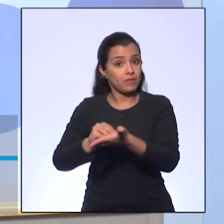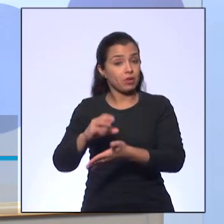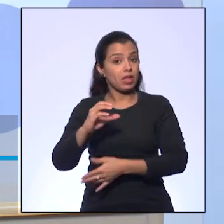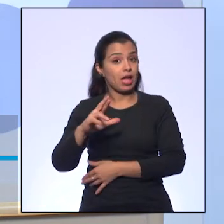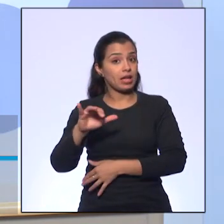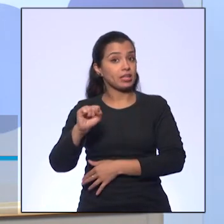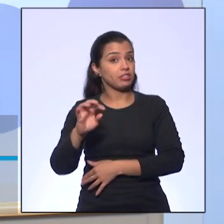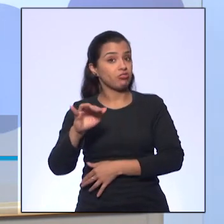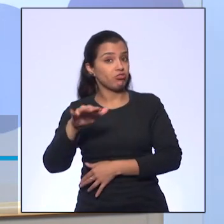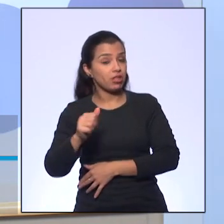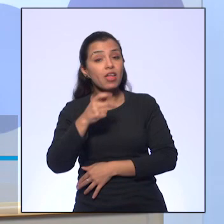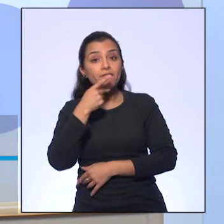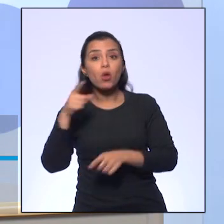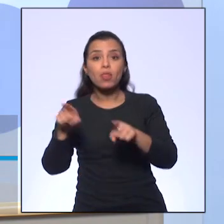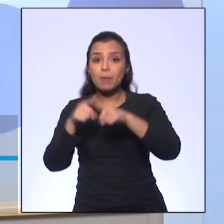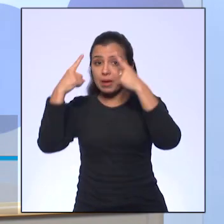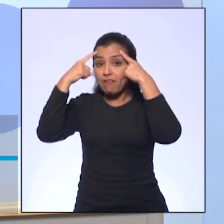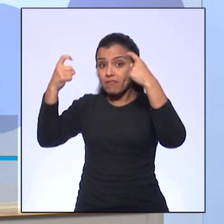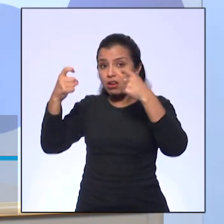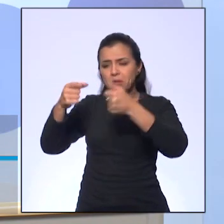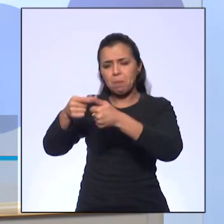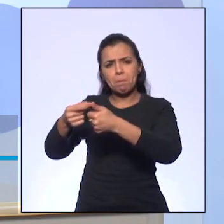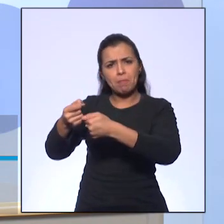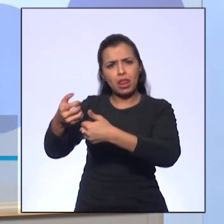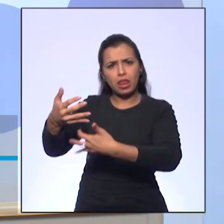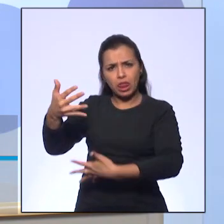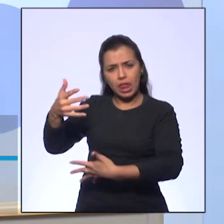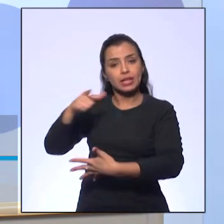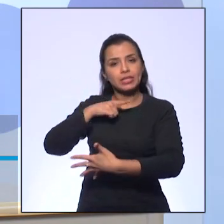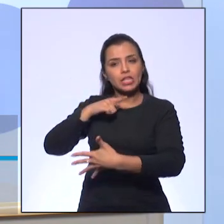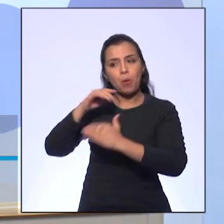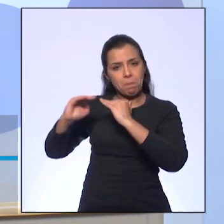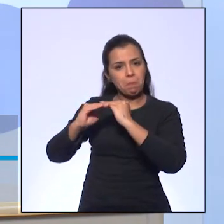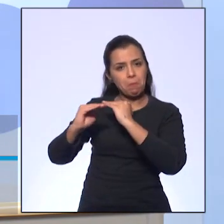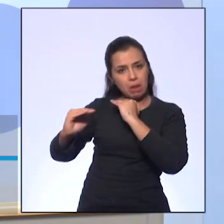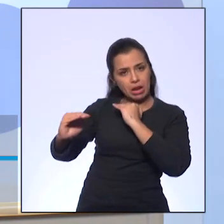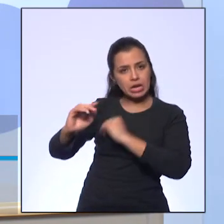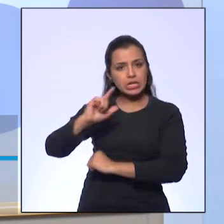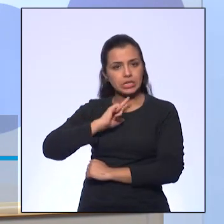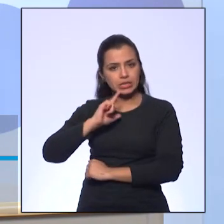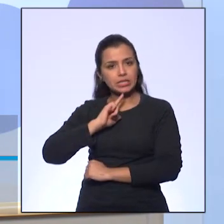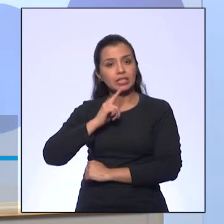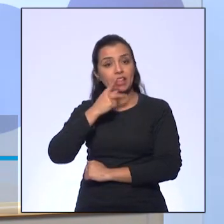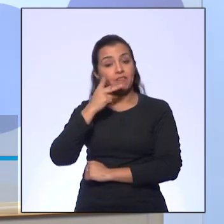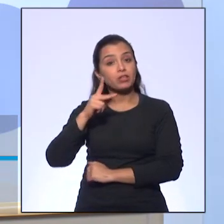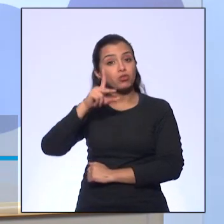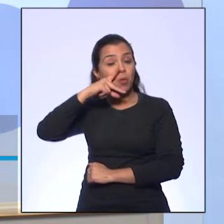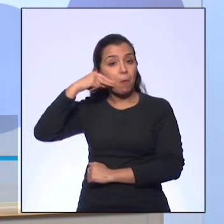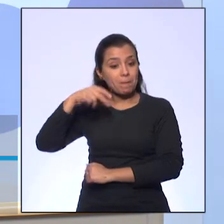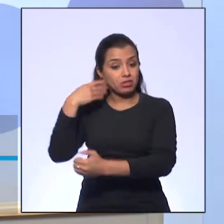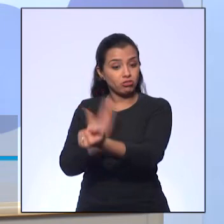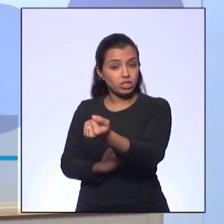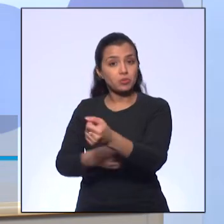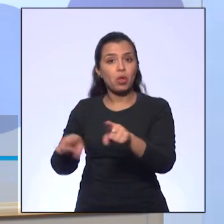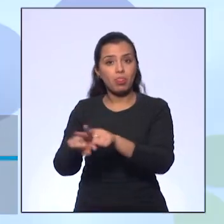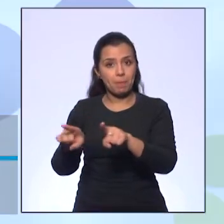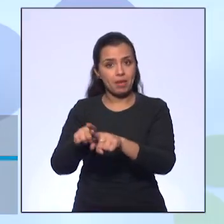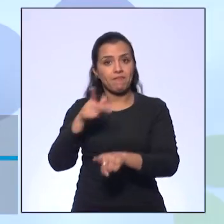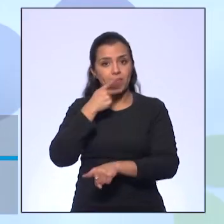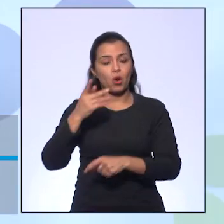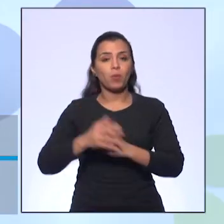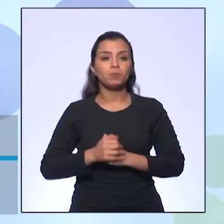falou violência. Eles estão sempre nessa mesma abertura ao machismo e à violência. O Henrique também.